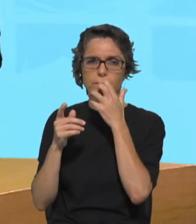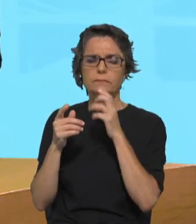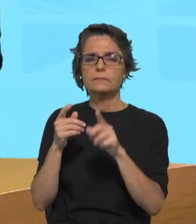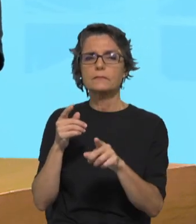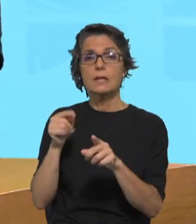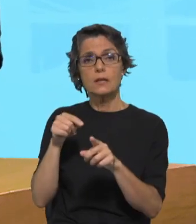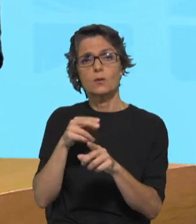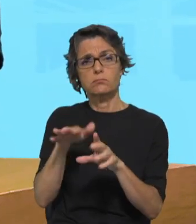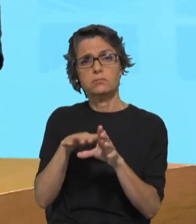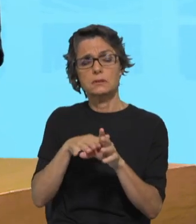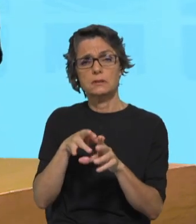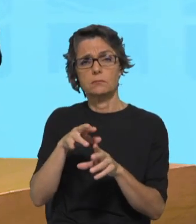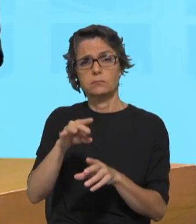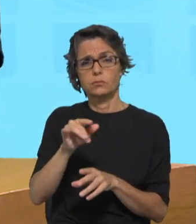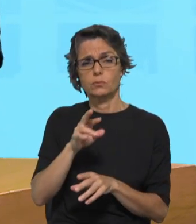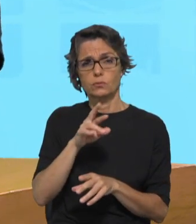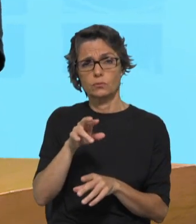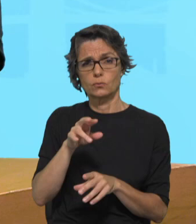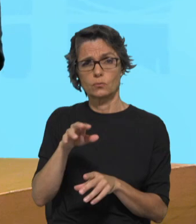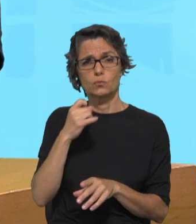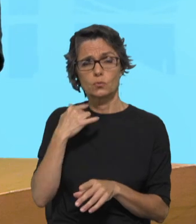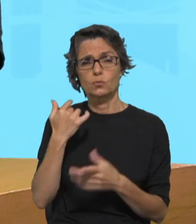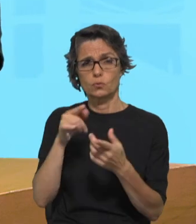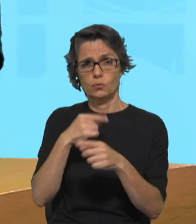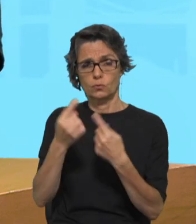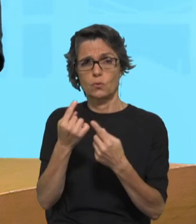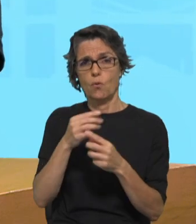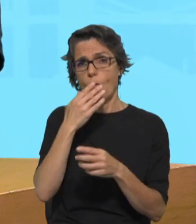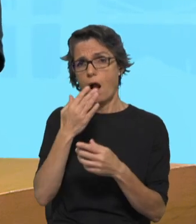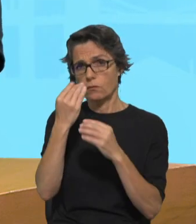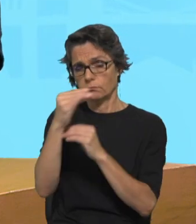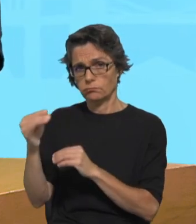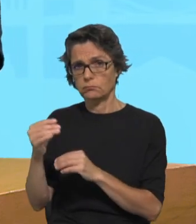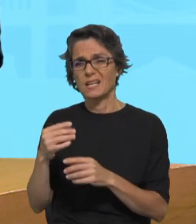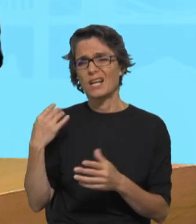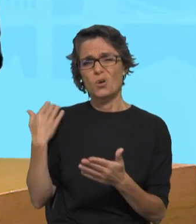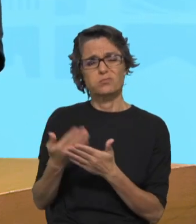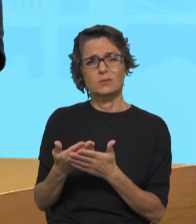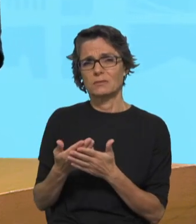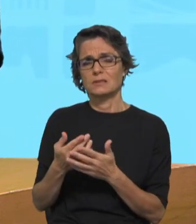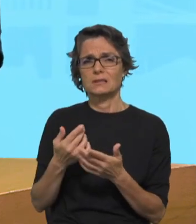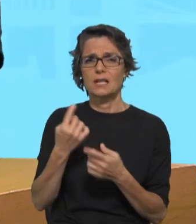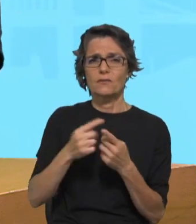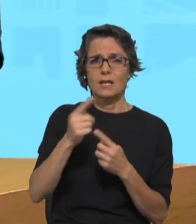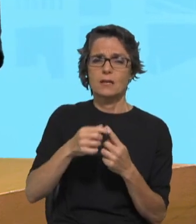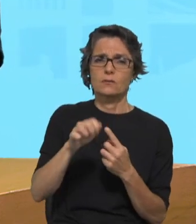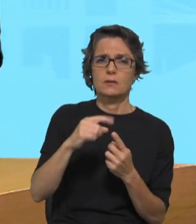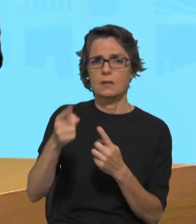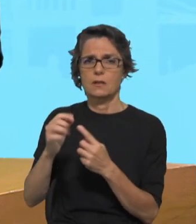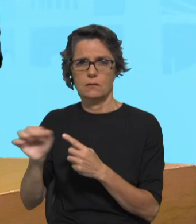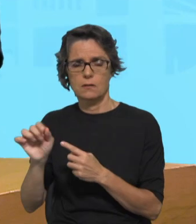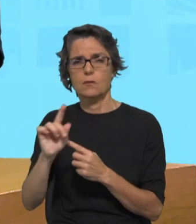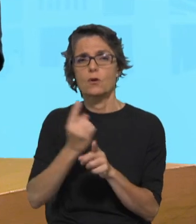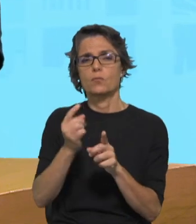participar neste curso, dando umas aulas. Nos últimos anos tenho ido ano sim, ano não, porque o tema que eu estou a dar é ano sim, ano não. Mas durante